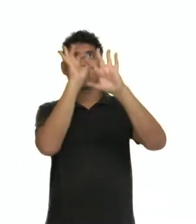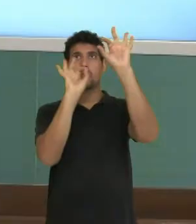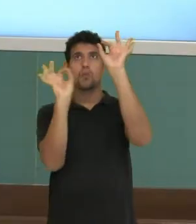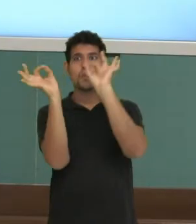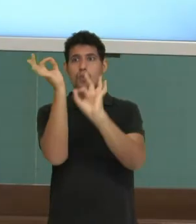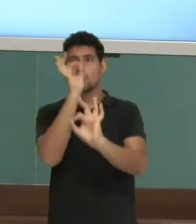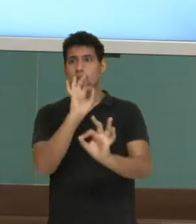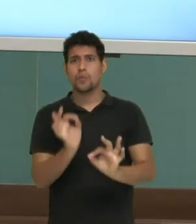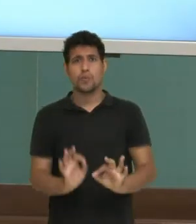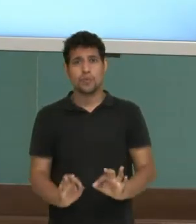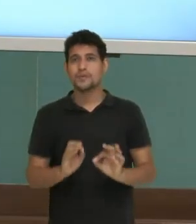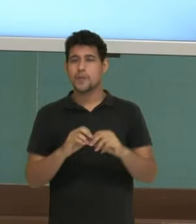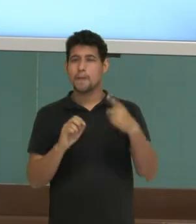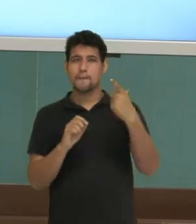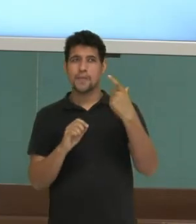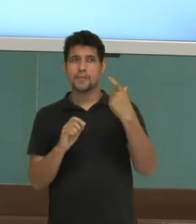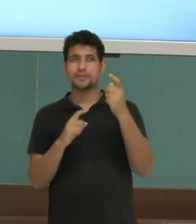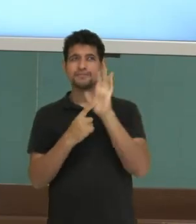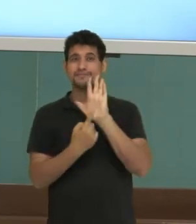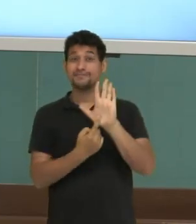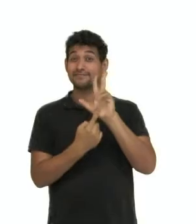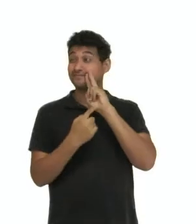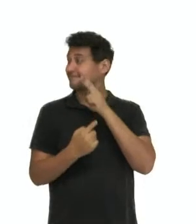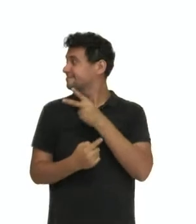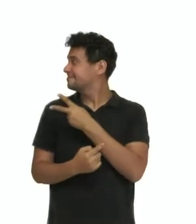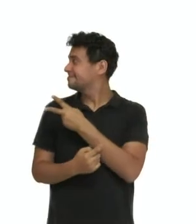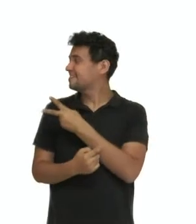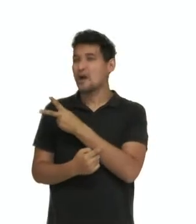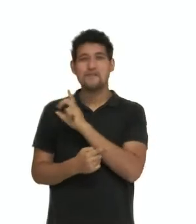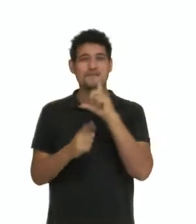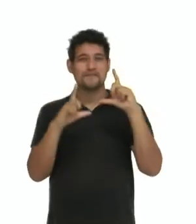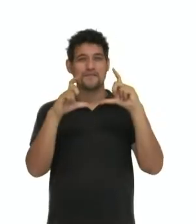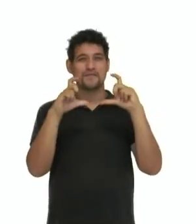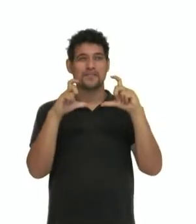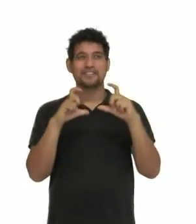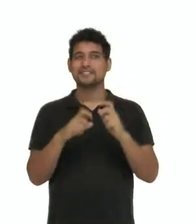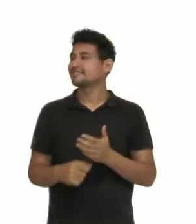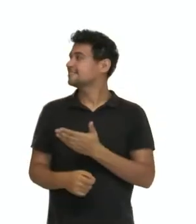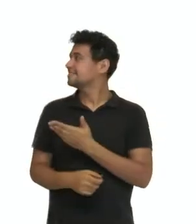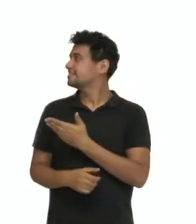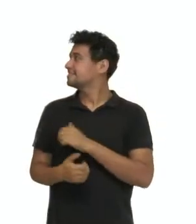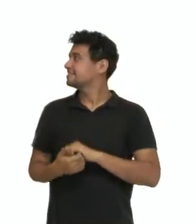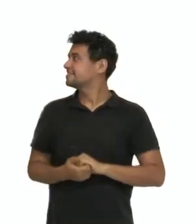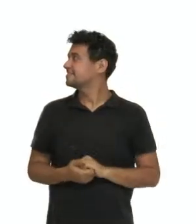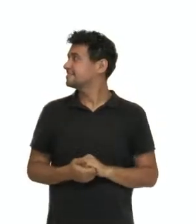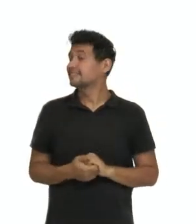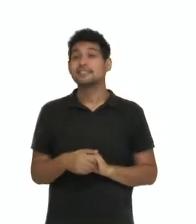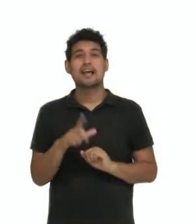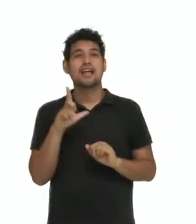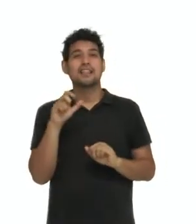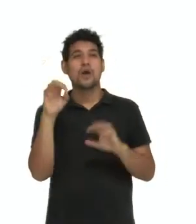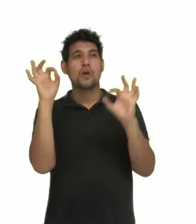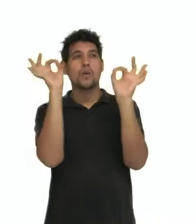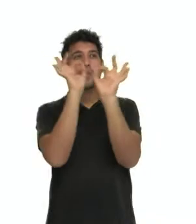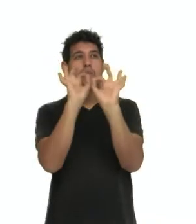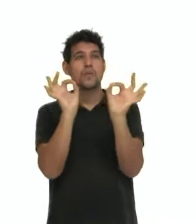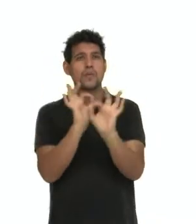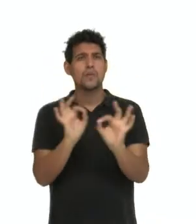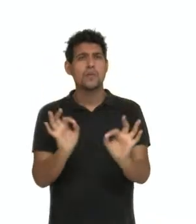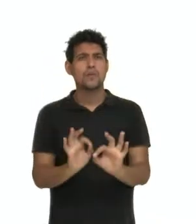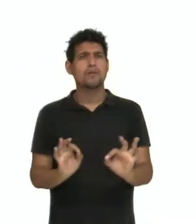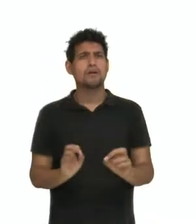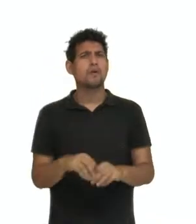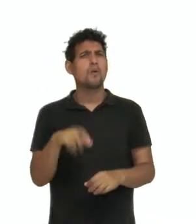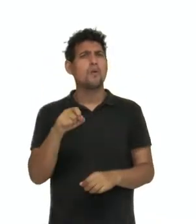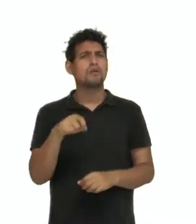nevando. E eu mandei uma foto para minha mãe. Olha lá na tela, ó. Eu deitadinho na neve. Que hemisfério